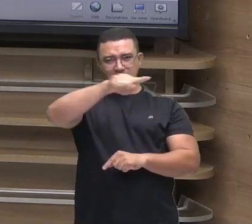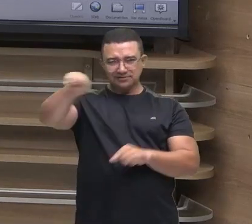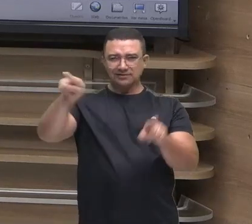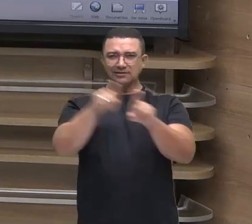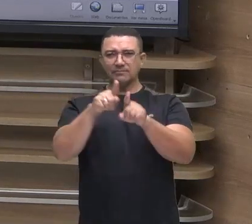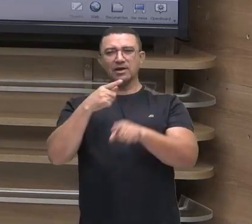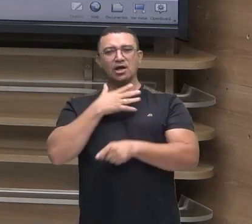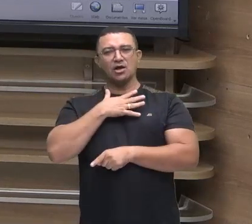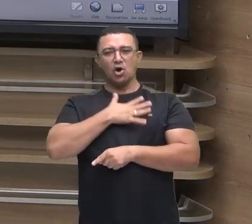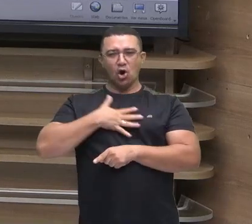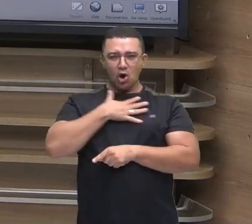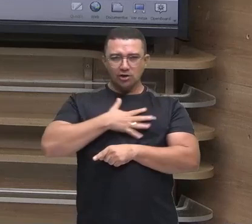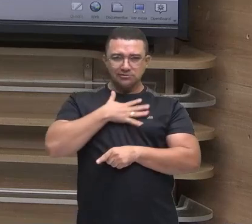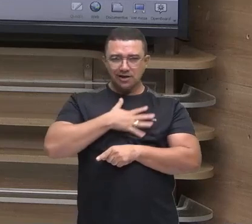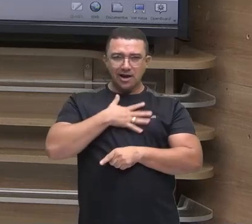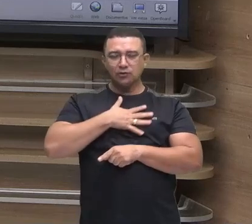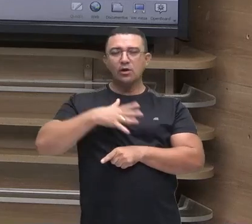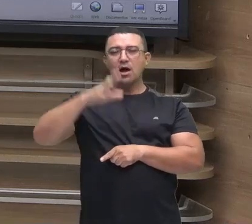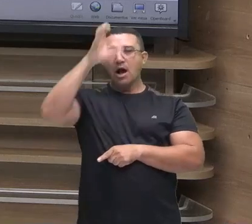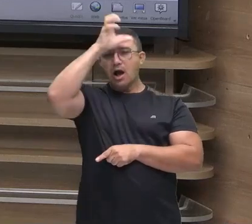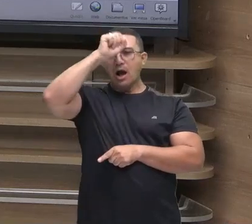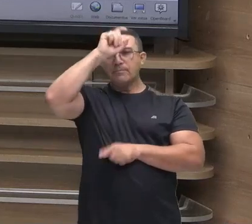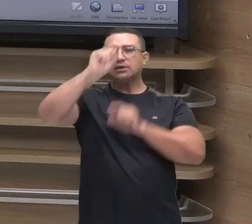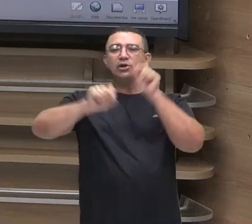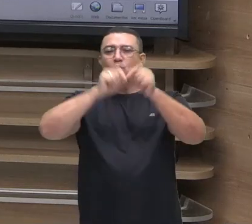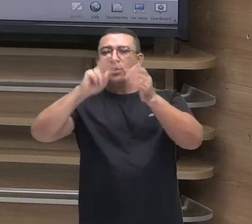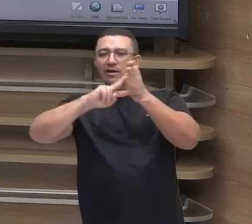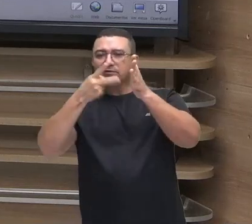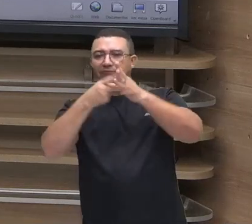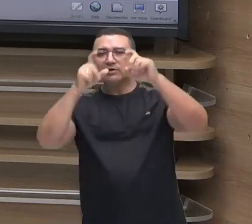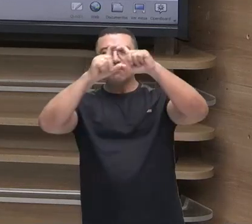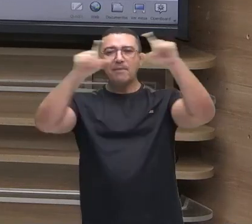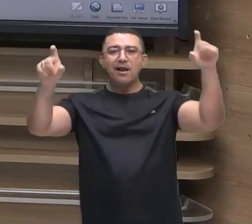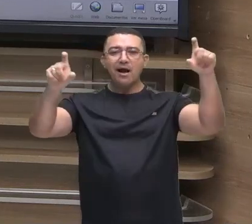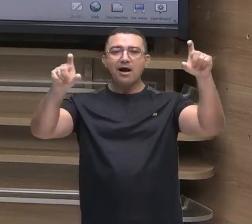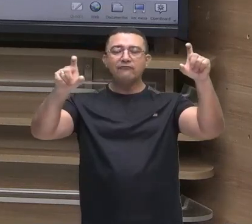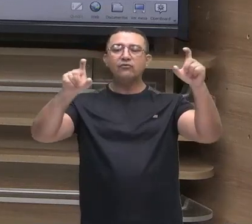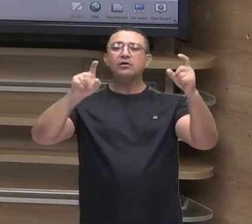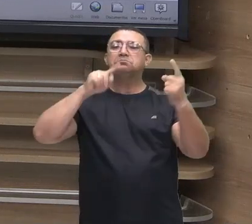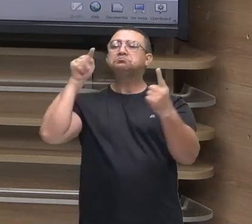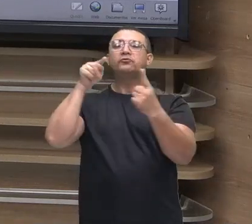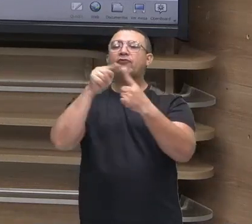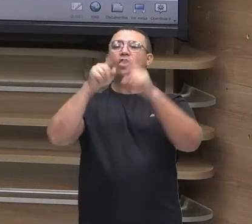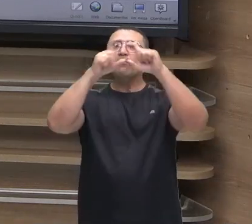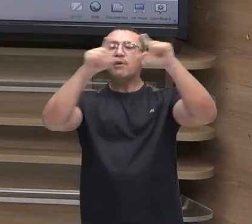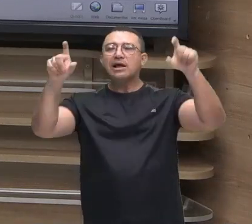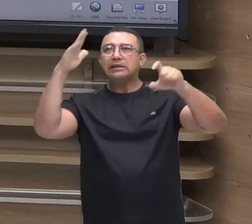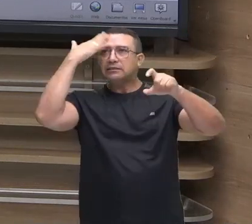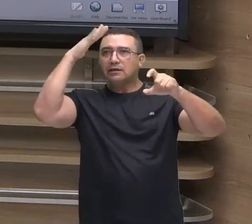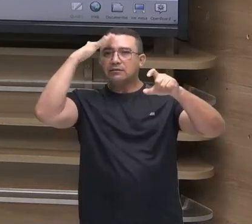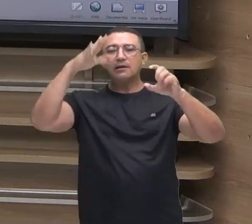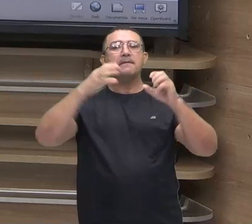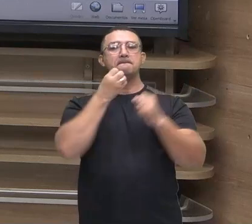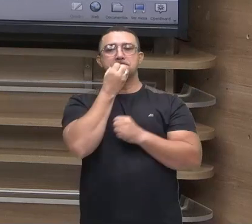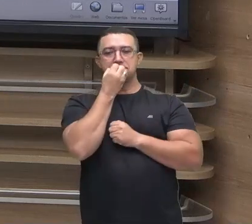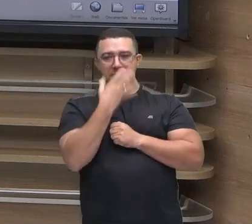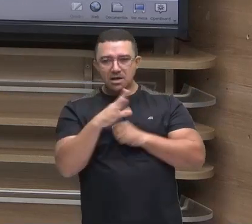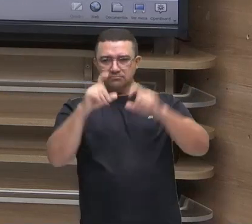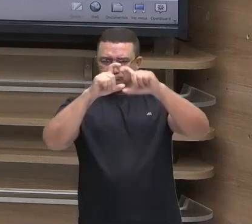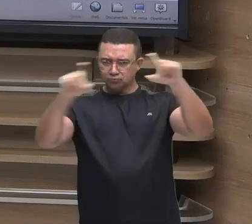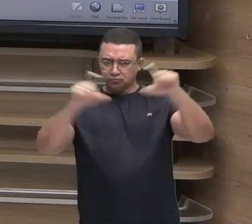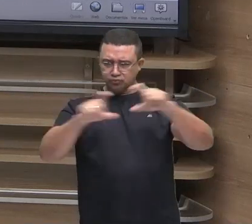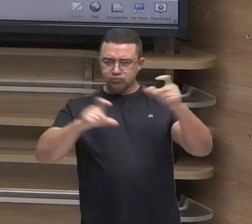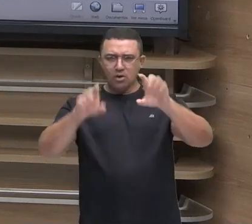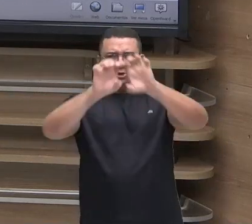duas noções principais do que é o parágrafo, para que ele serve, entender bem o que é o parágrafo para estruturar